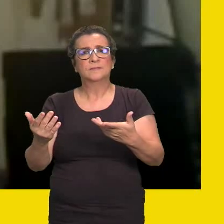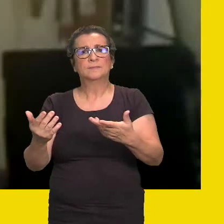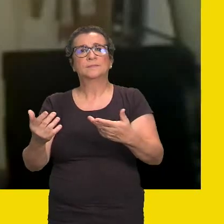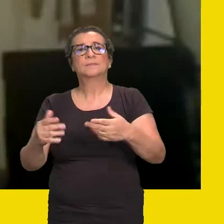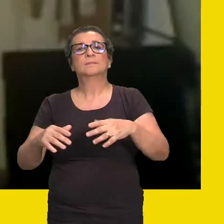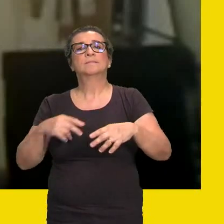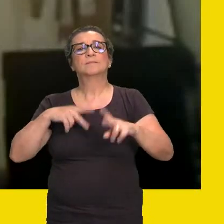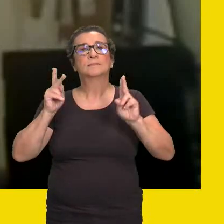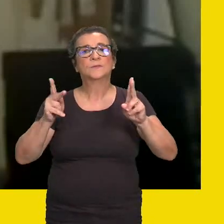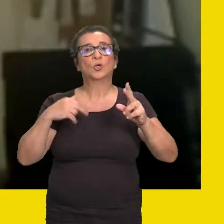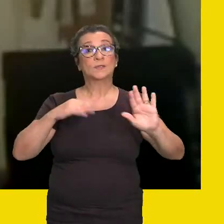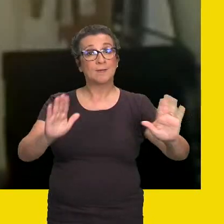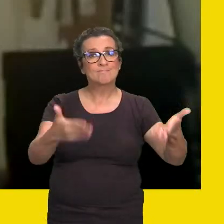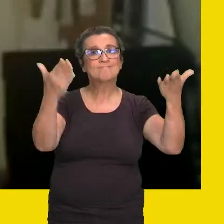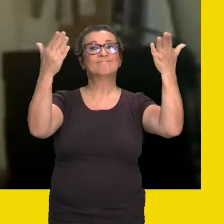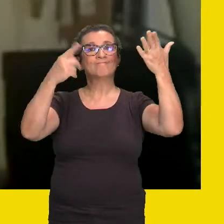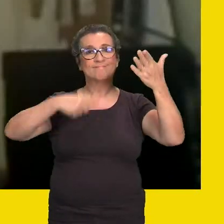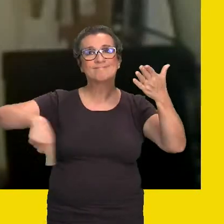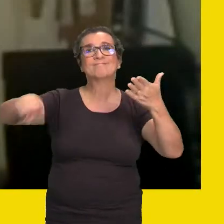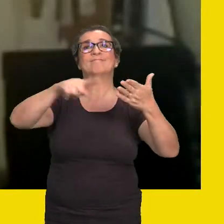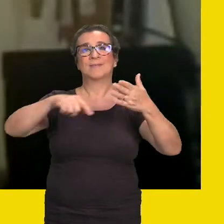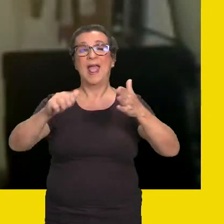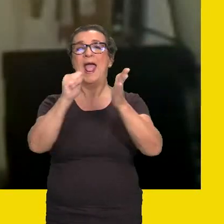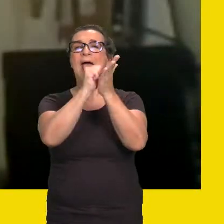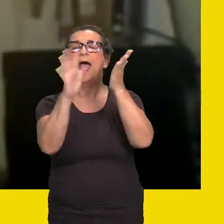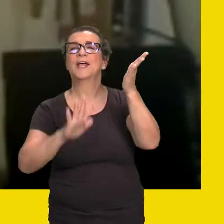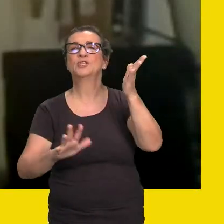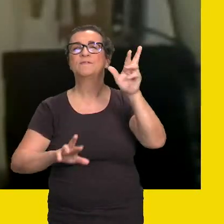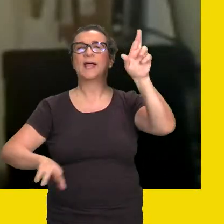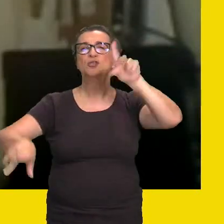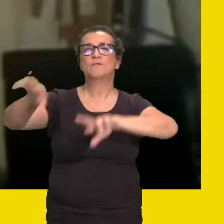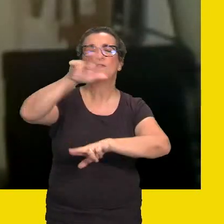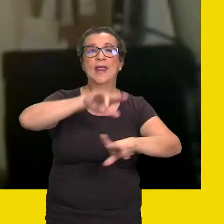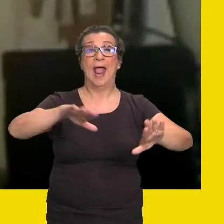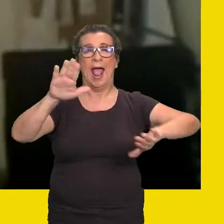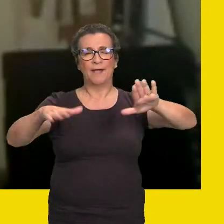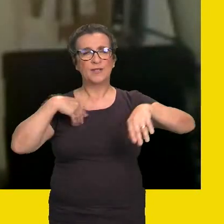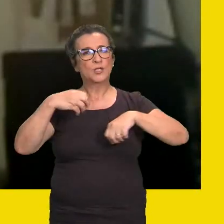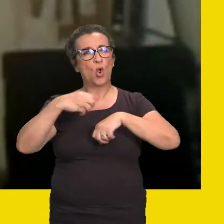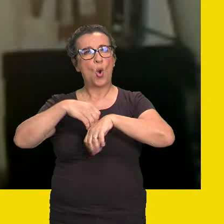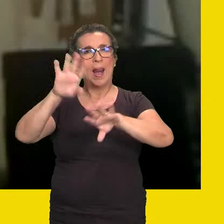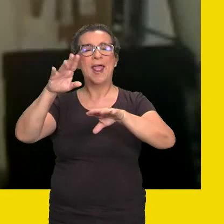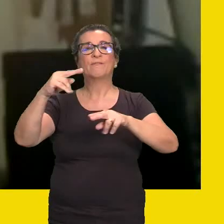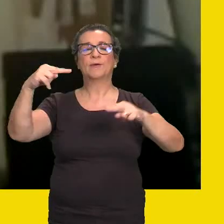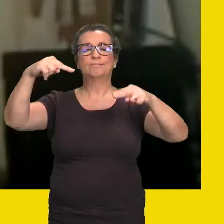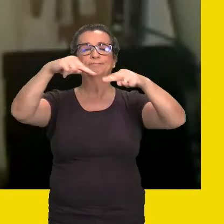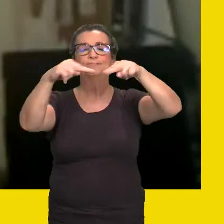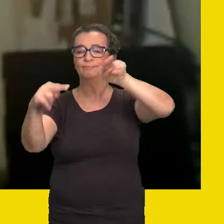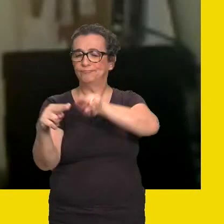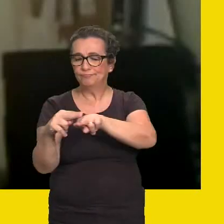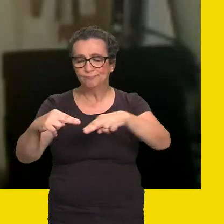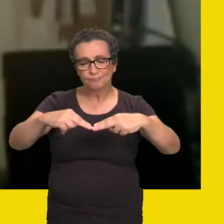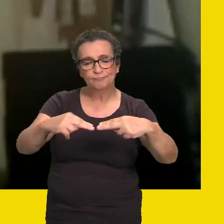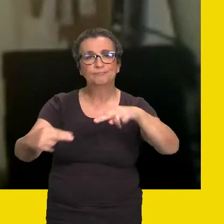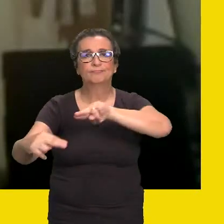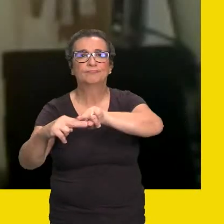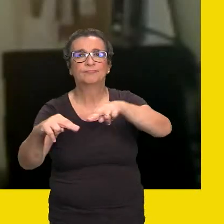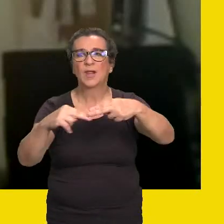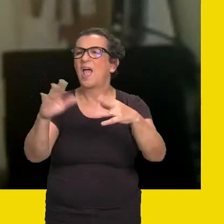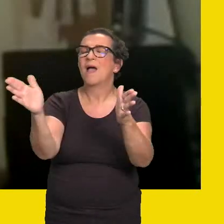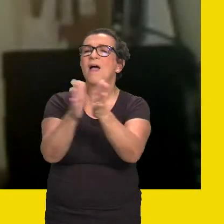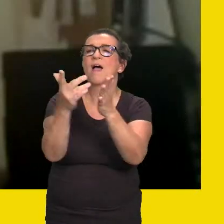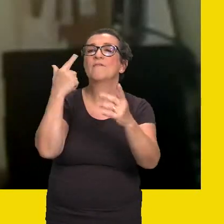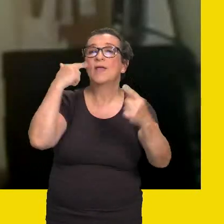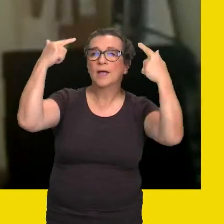sempre colocando atividades diferenciadas. Às vezes eu levo um quebra-cabeça. Falei, vamos trabalhar esse